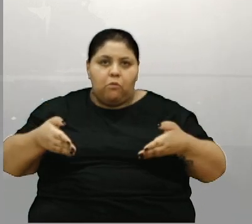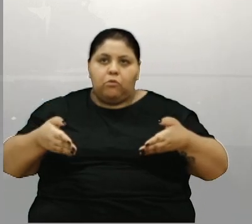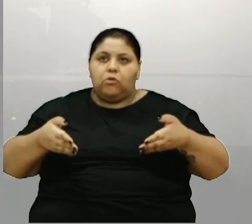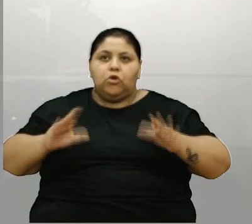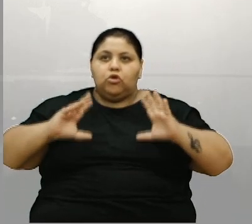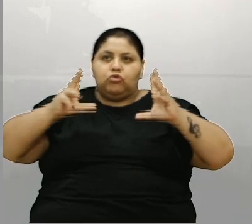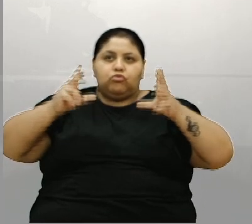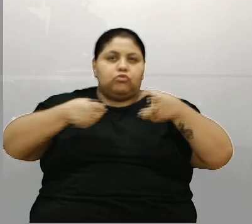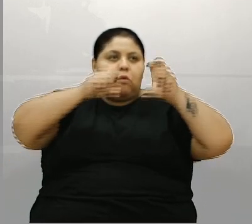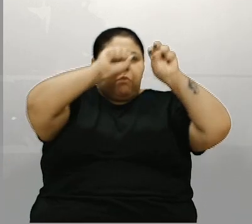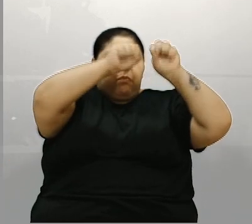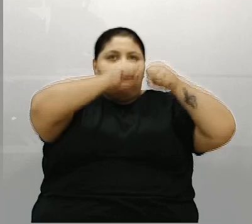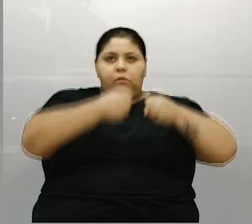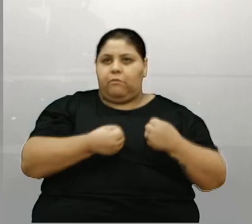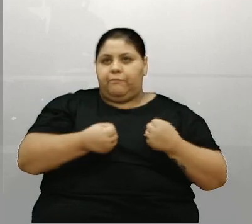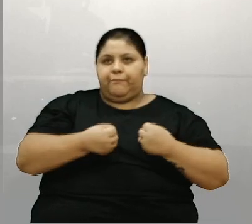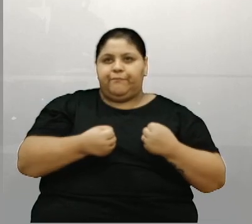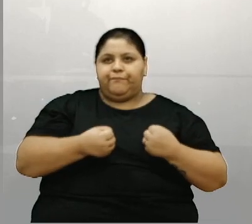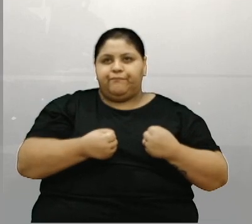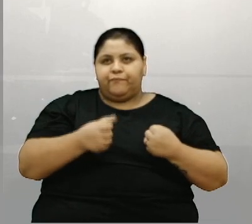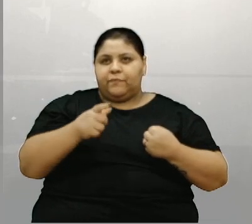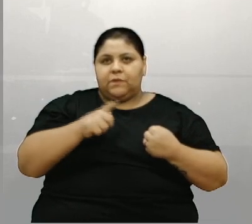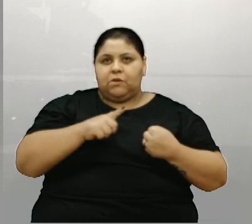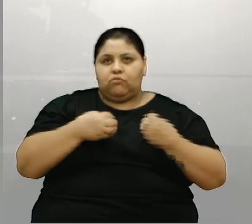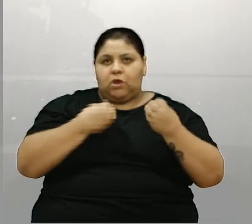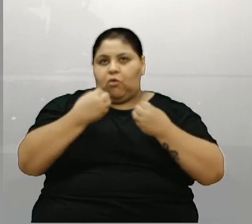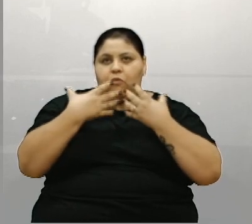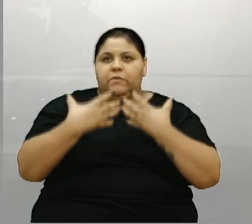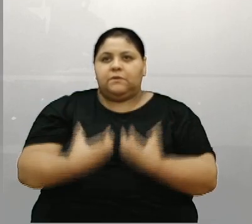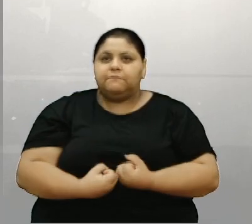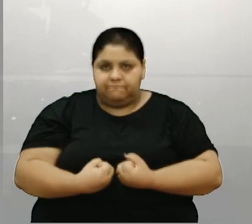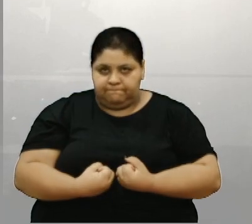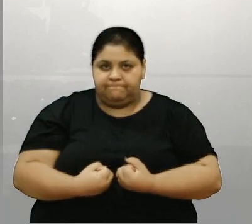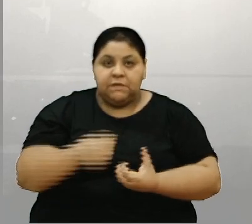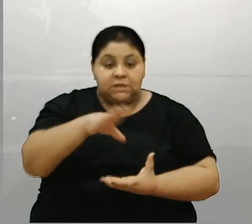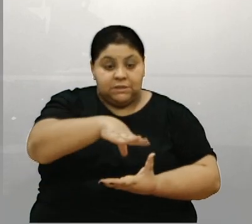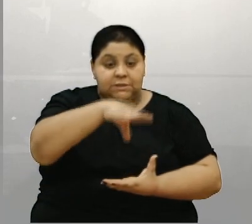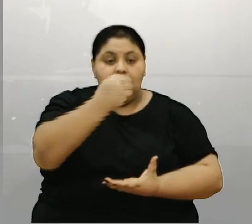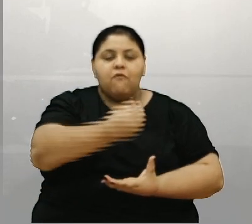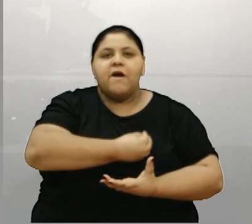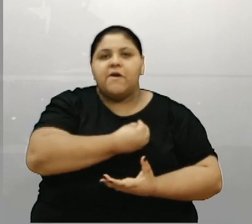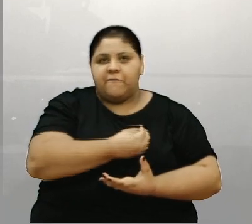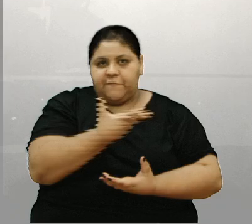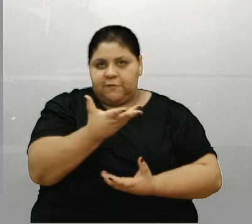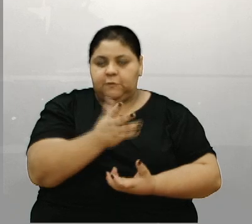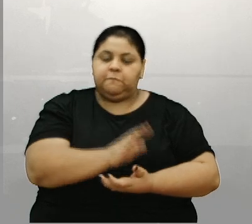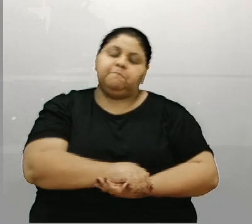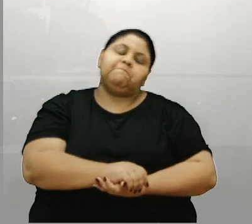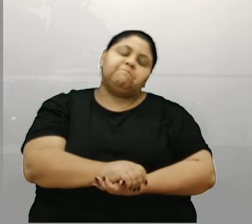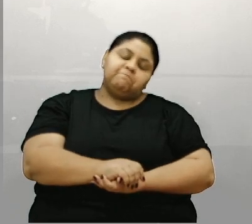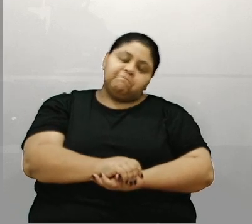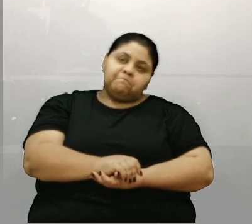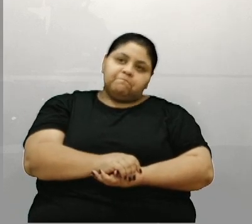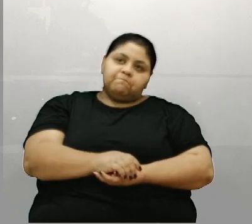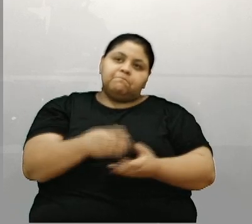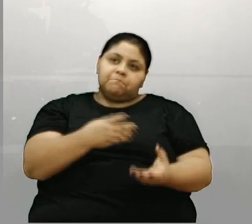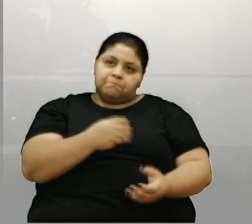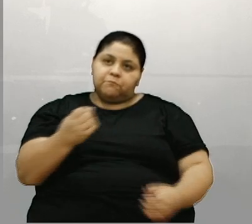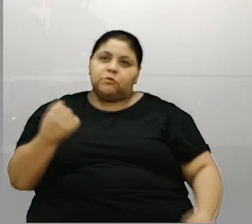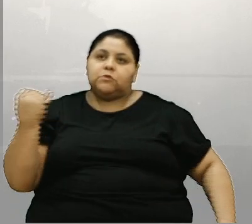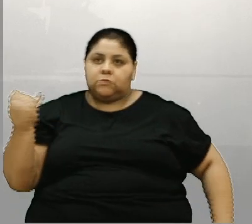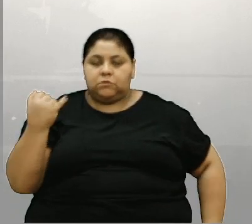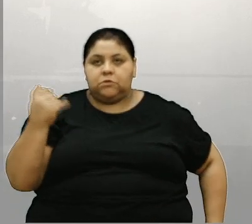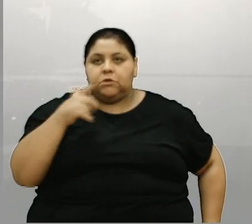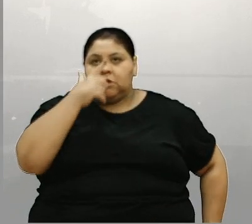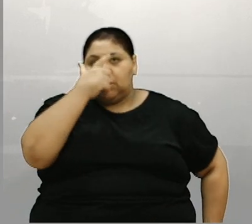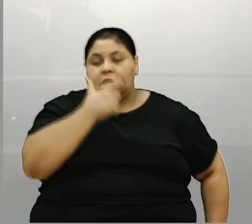destruídos, é algo lamentável, e principalmente salvar vidas. Então é algo muito importante, acho que